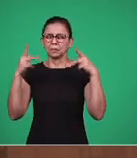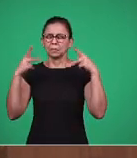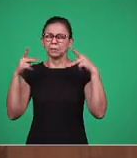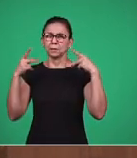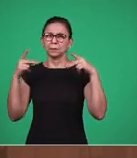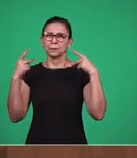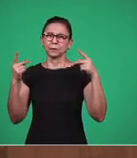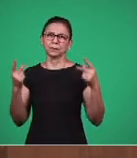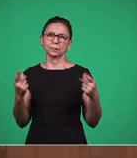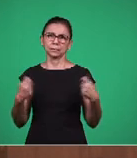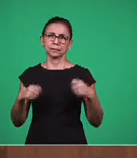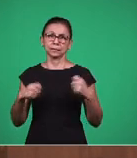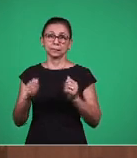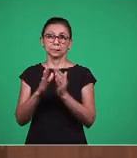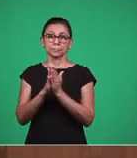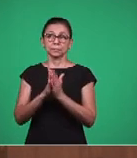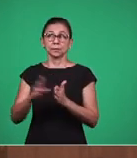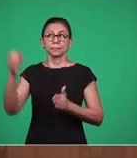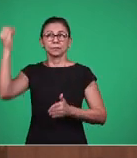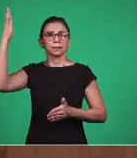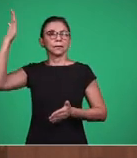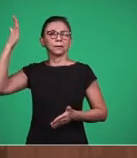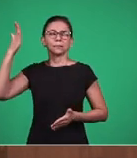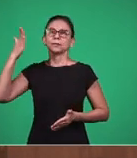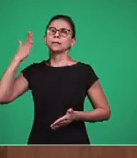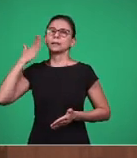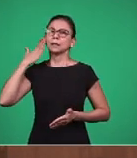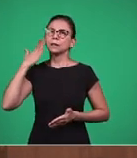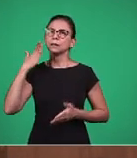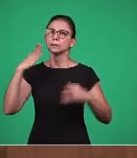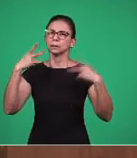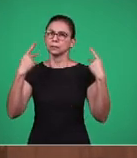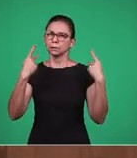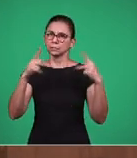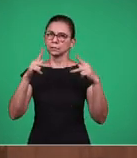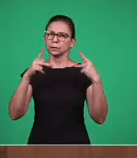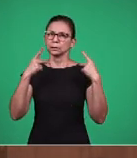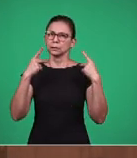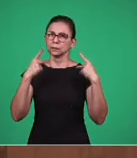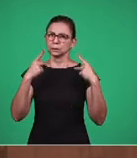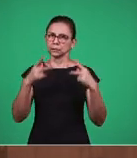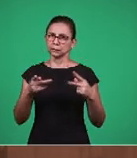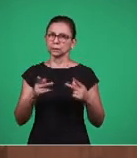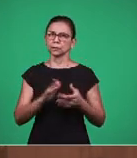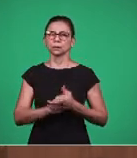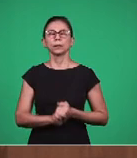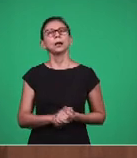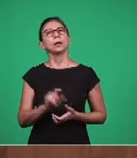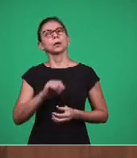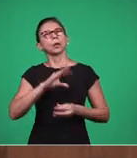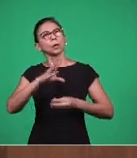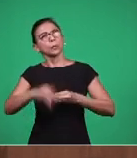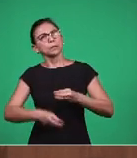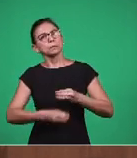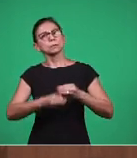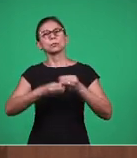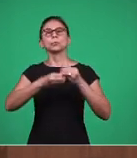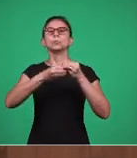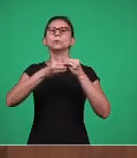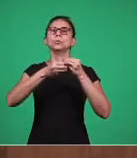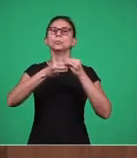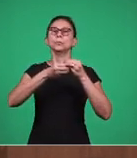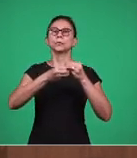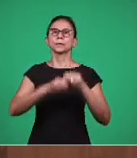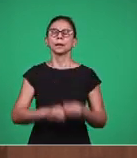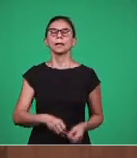palavra revelada. Pregação é uma coisa que eu concluo, é conclusão. Sou muito inteligente,